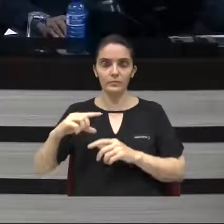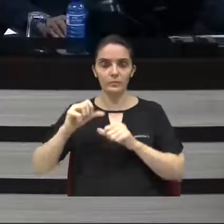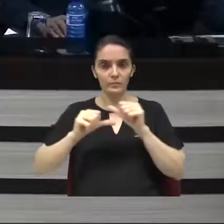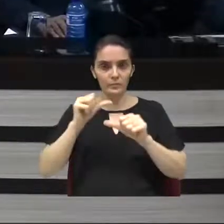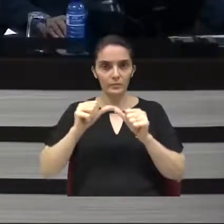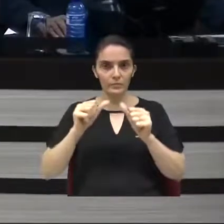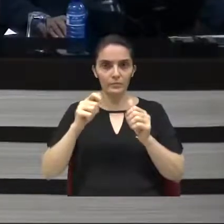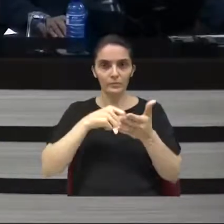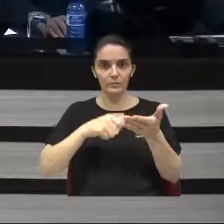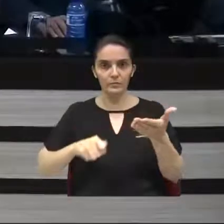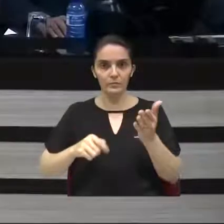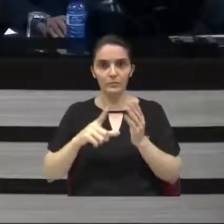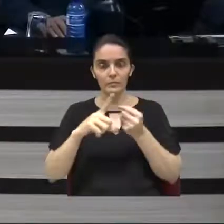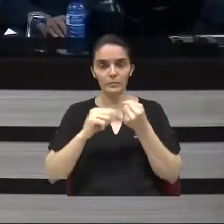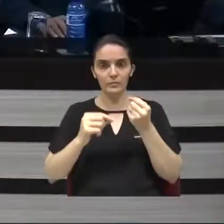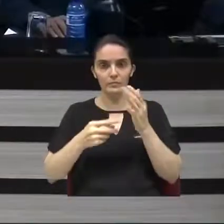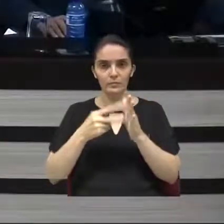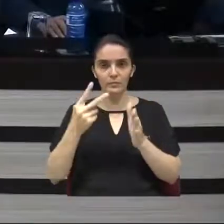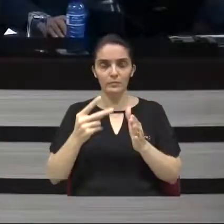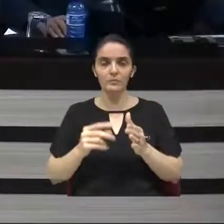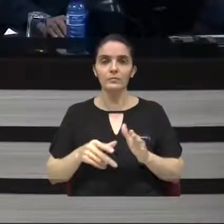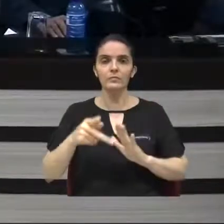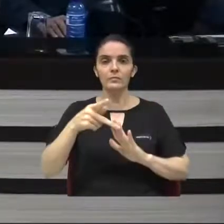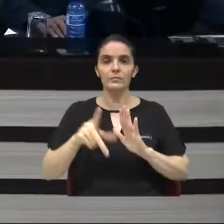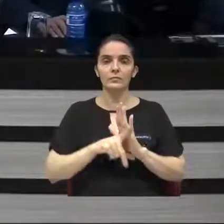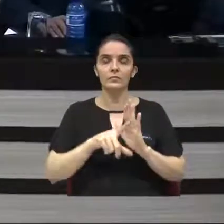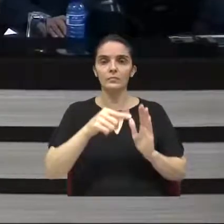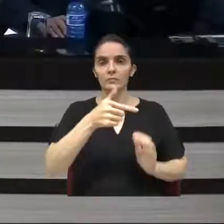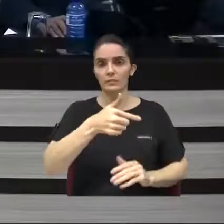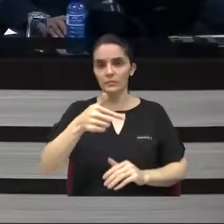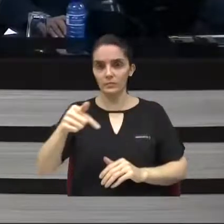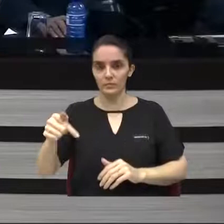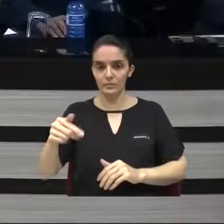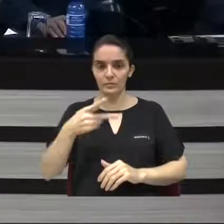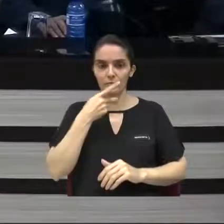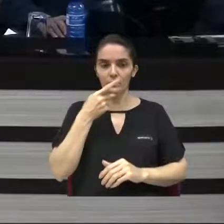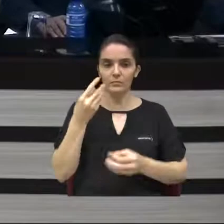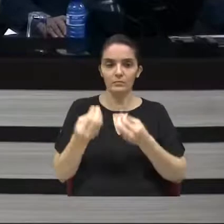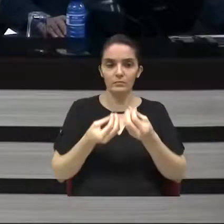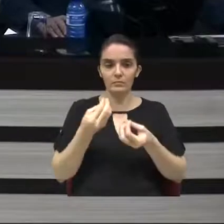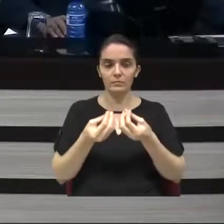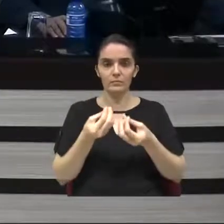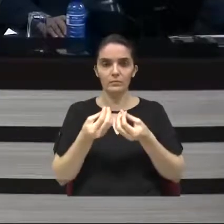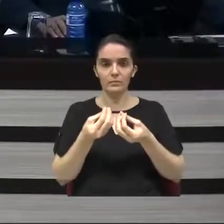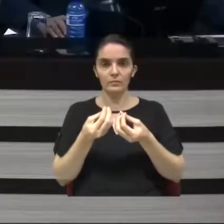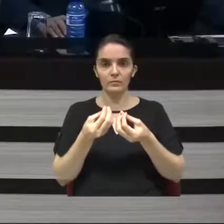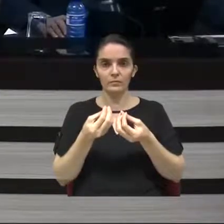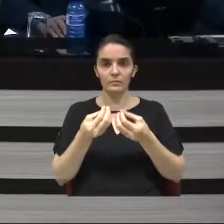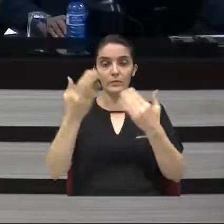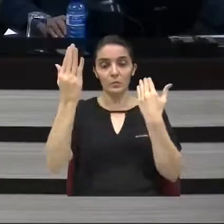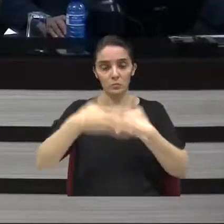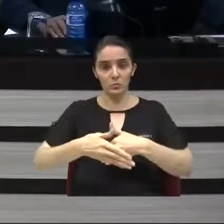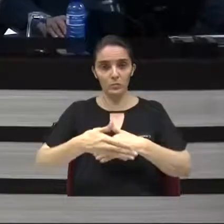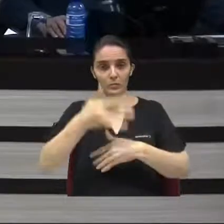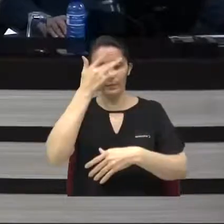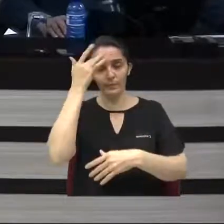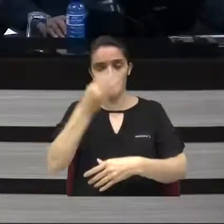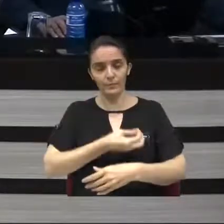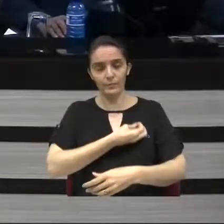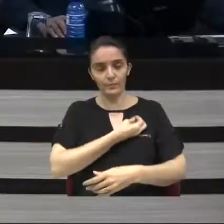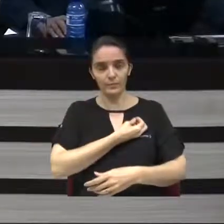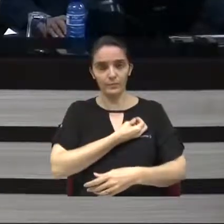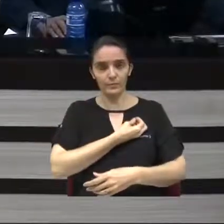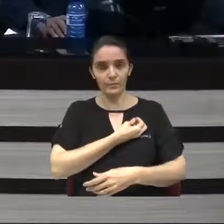do artigo 2º do projeto de lei 277, que dispõe sobre os procedimentos para comprovação de vida das pessoas